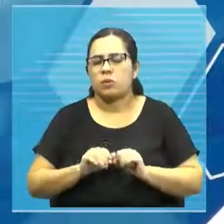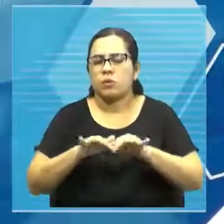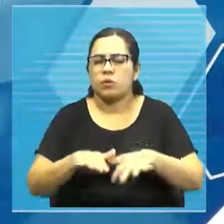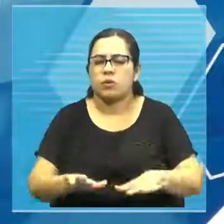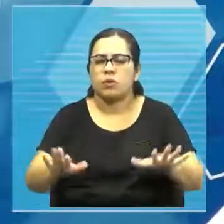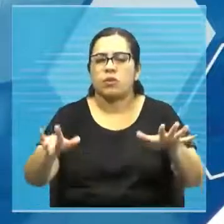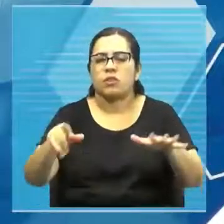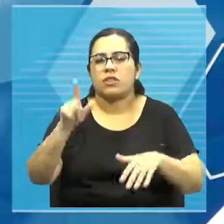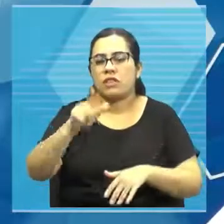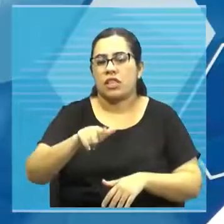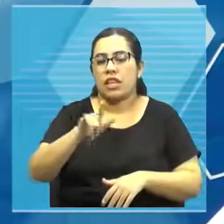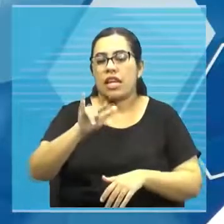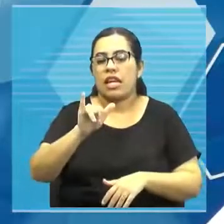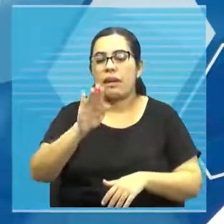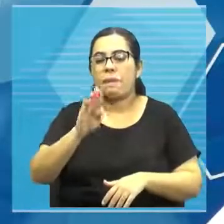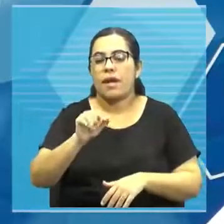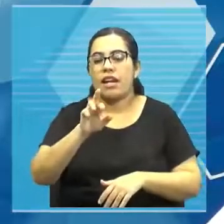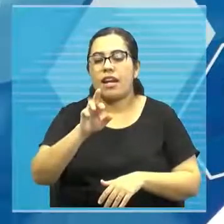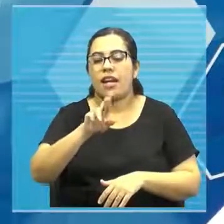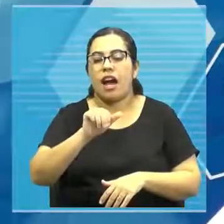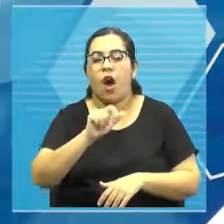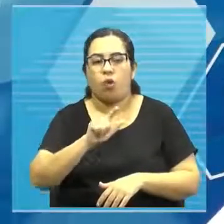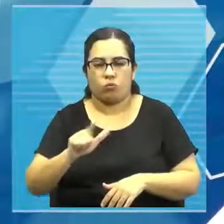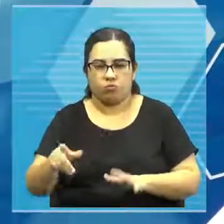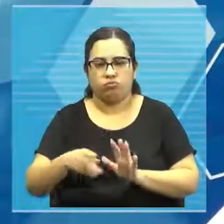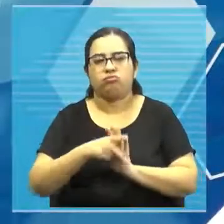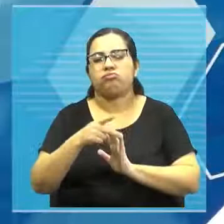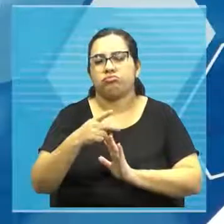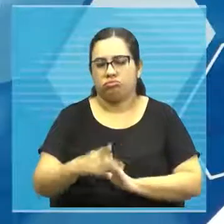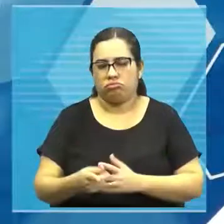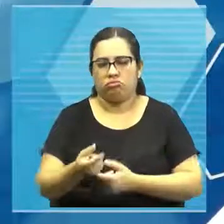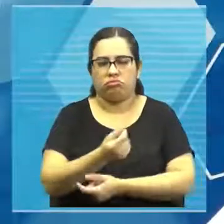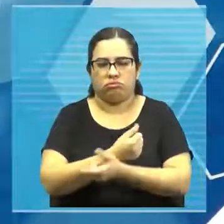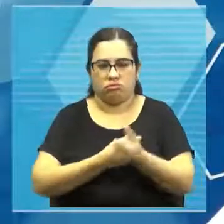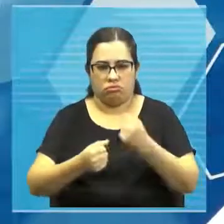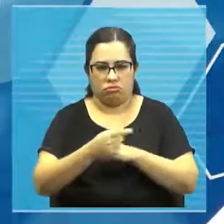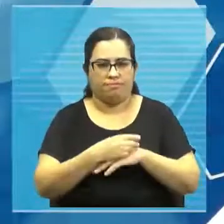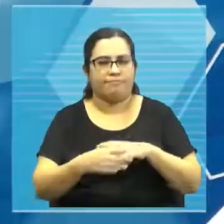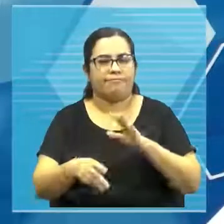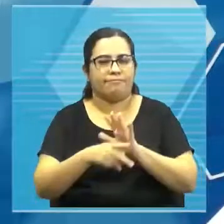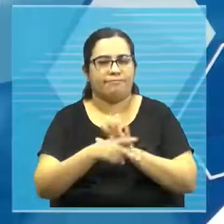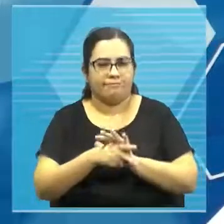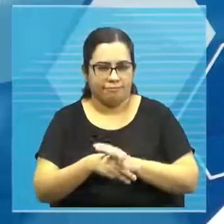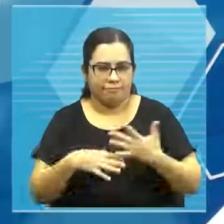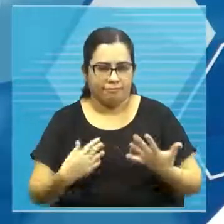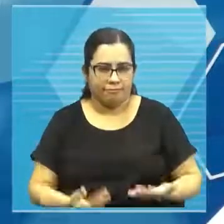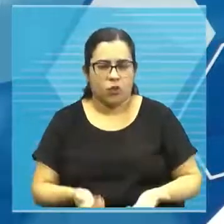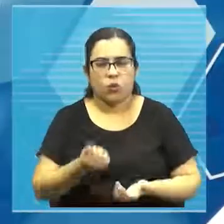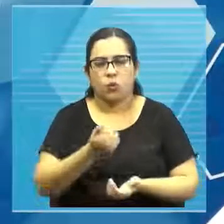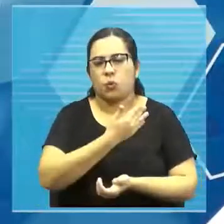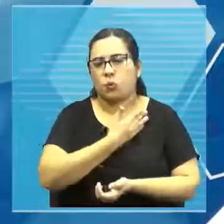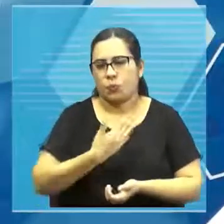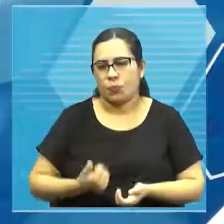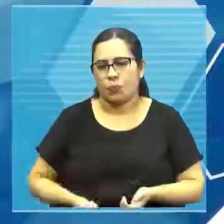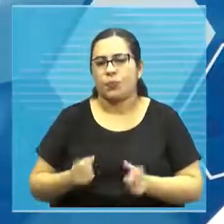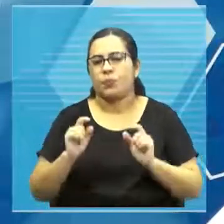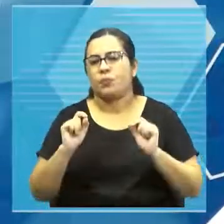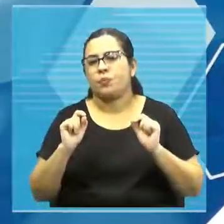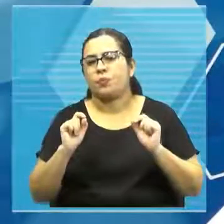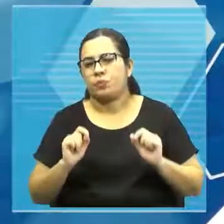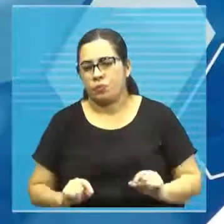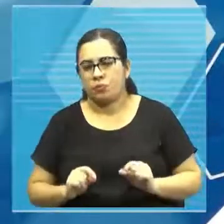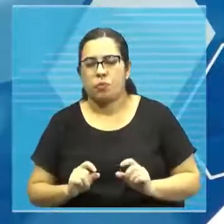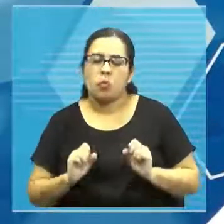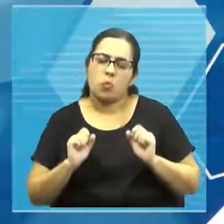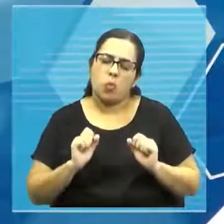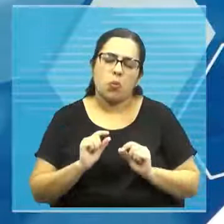maior dessa visão e liberal de Economia o estado é ele